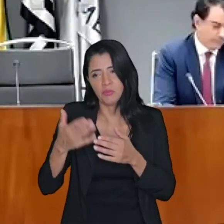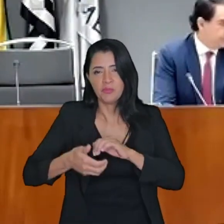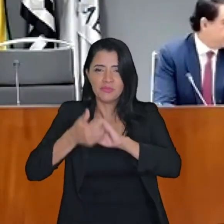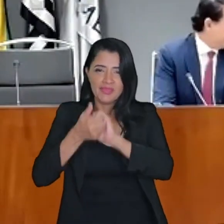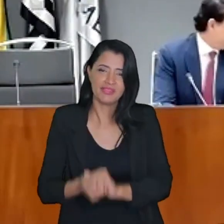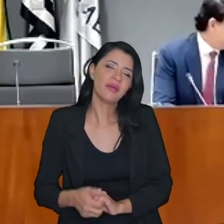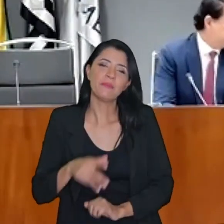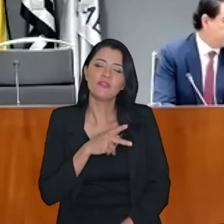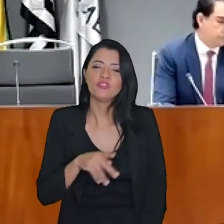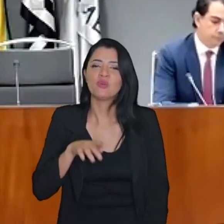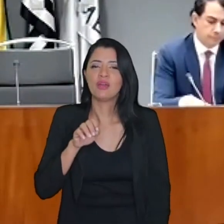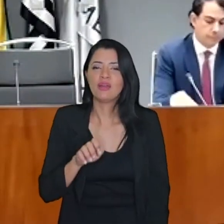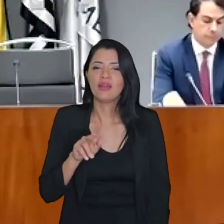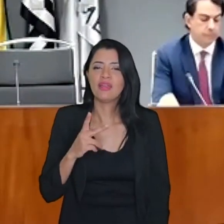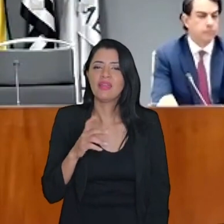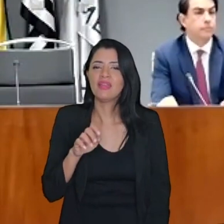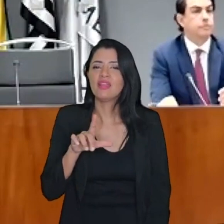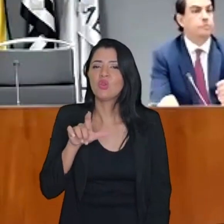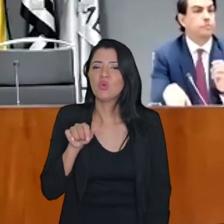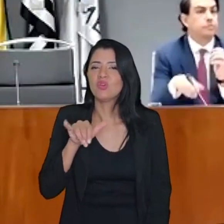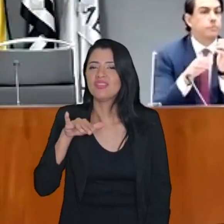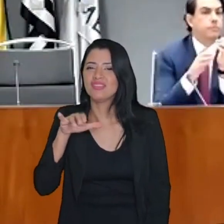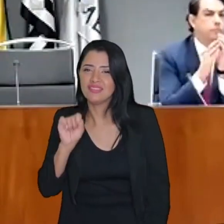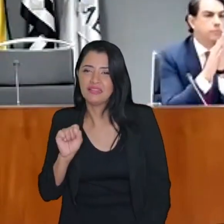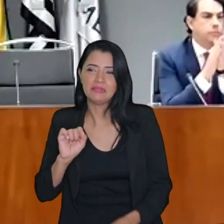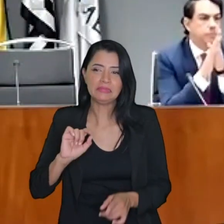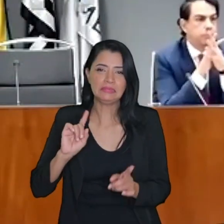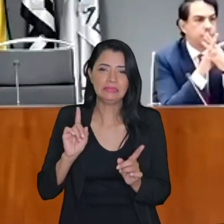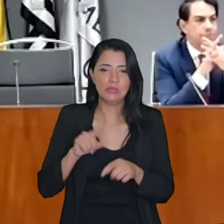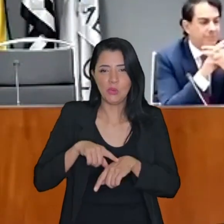Heloísa Estelita, um pouco fora do horário, mas...